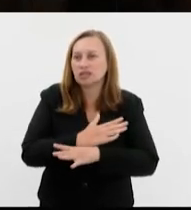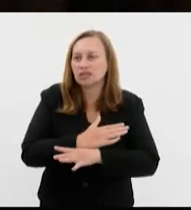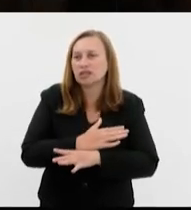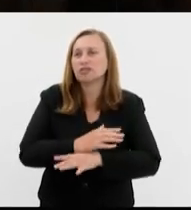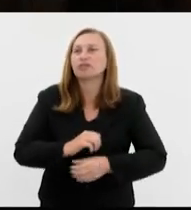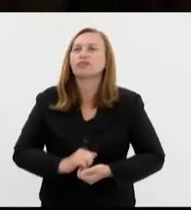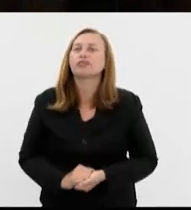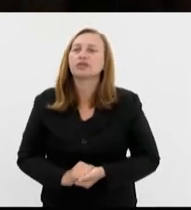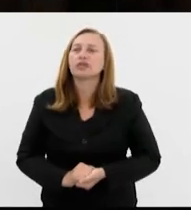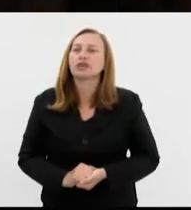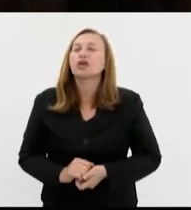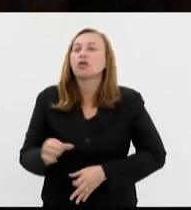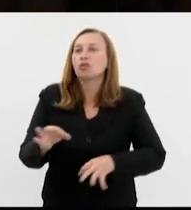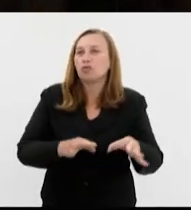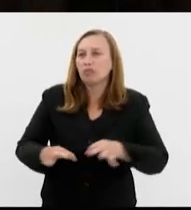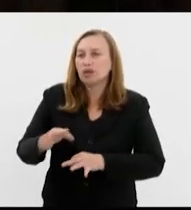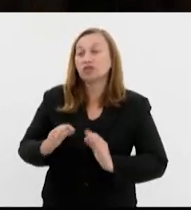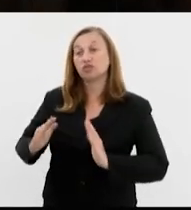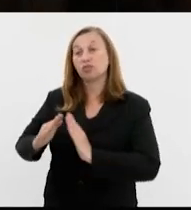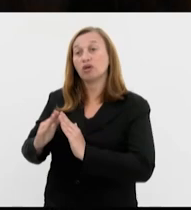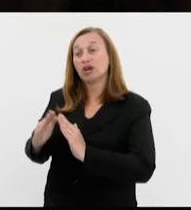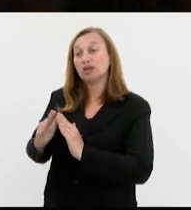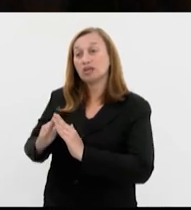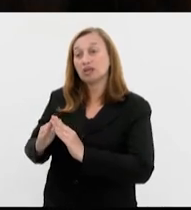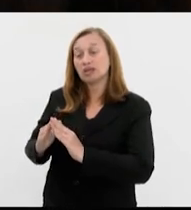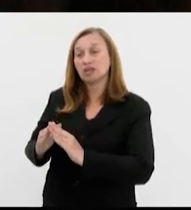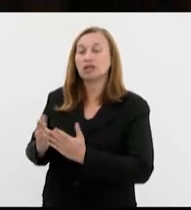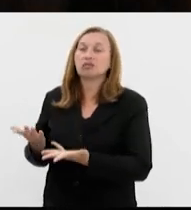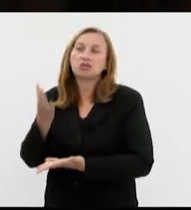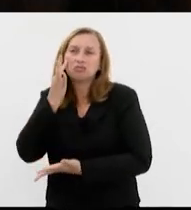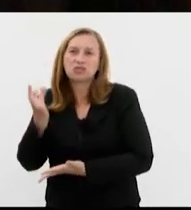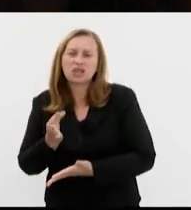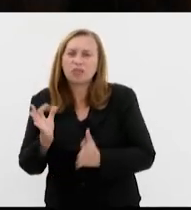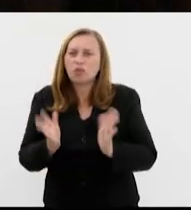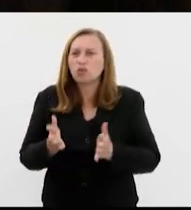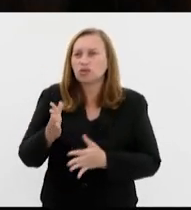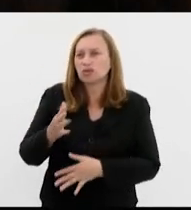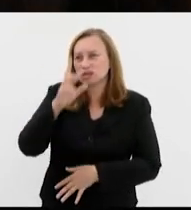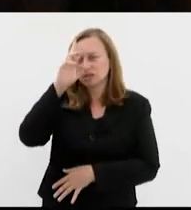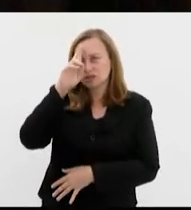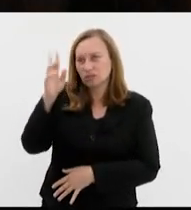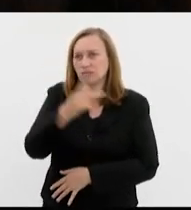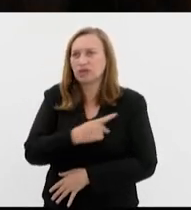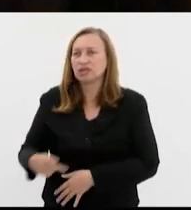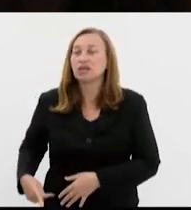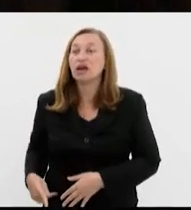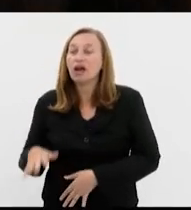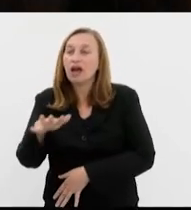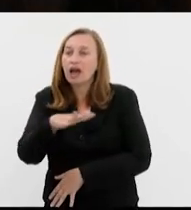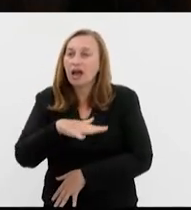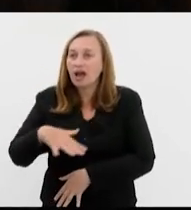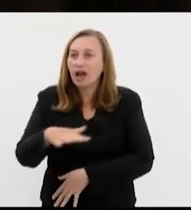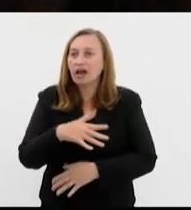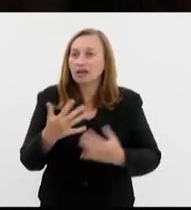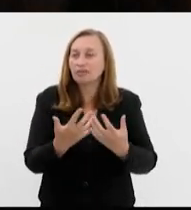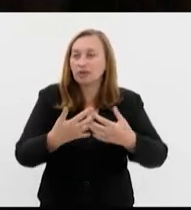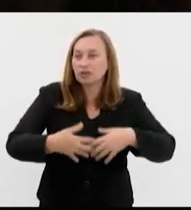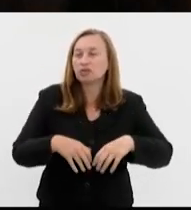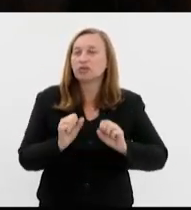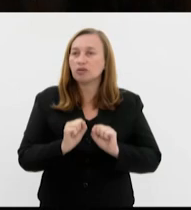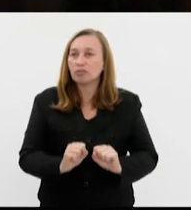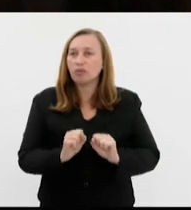eu disse, o plano de habitação. Hoje a gente não sabe, presidente, quais são as áreas de Petrópolis que podem receber